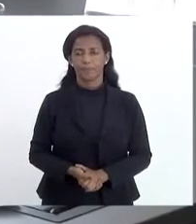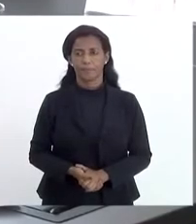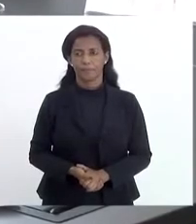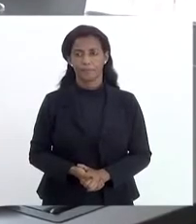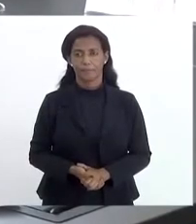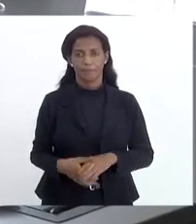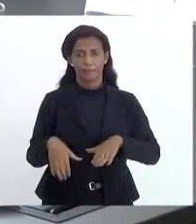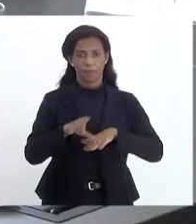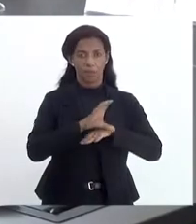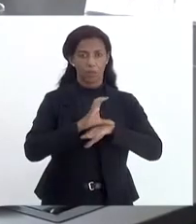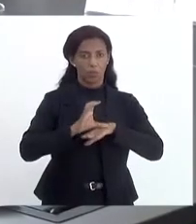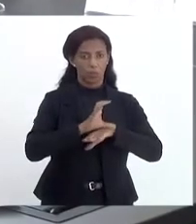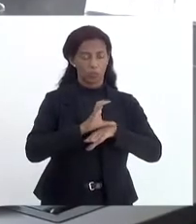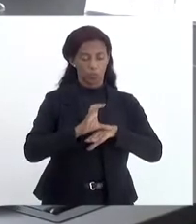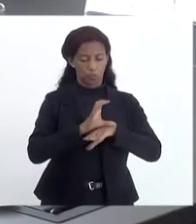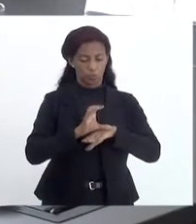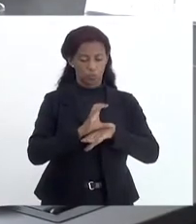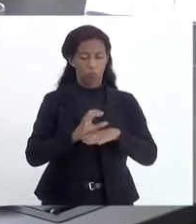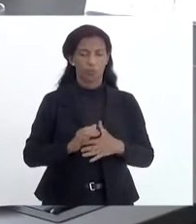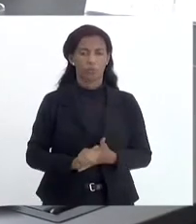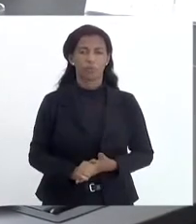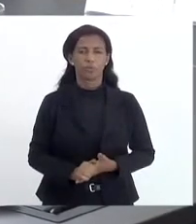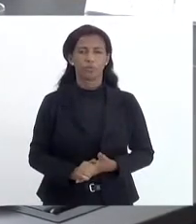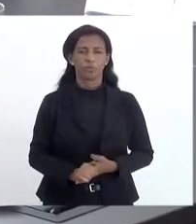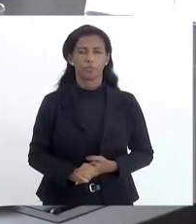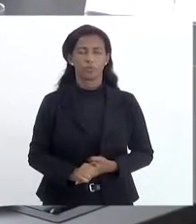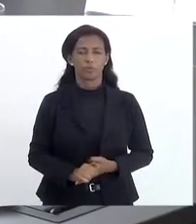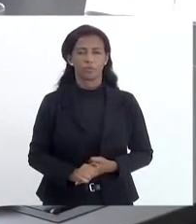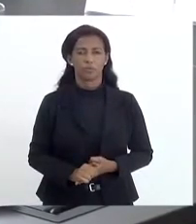É pela constitucionalidade. Já havia tido